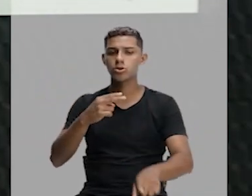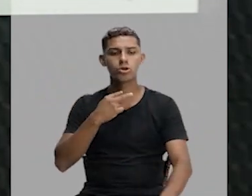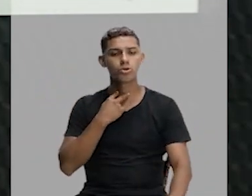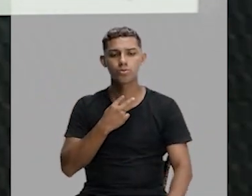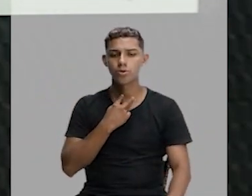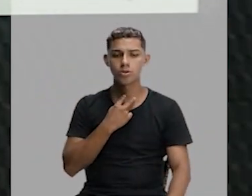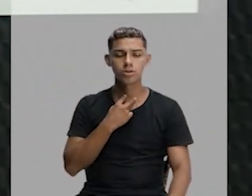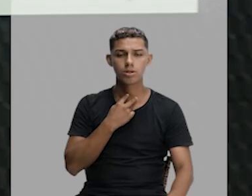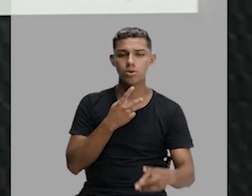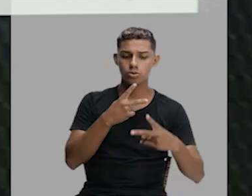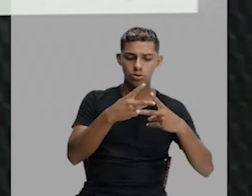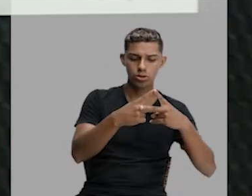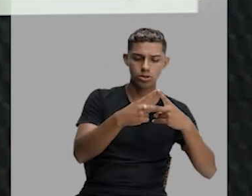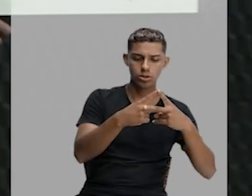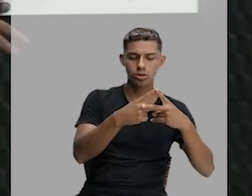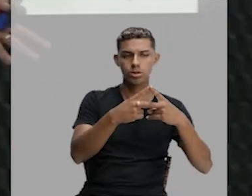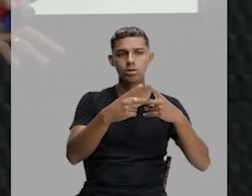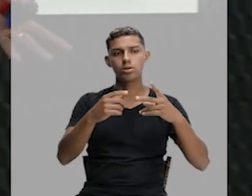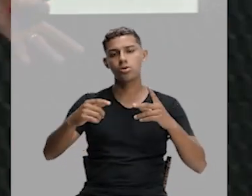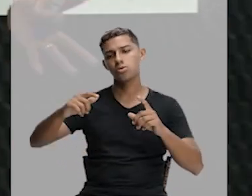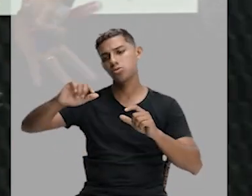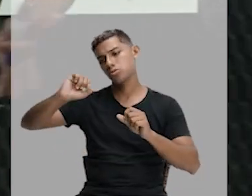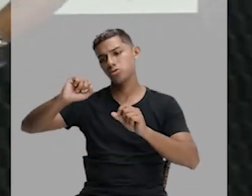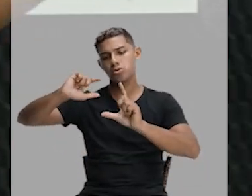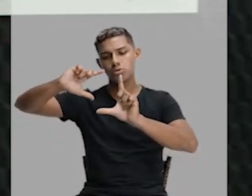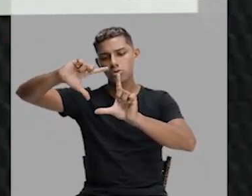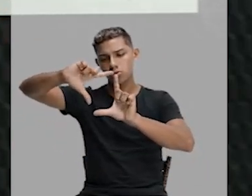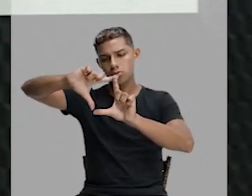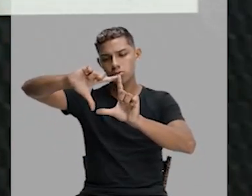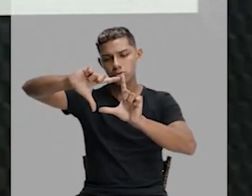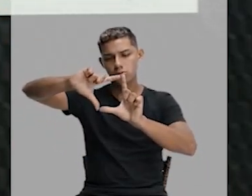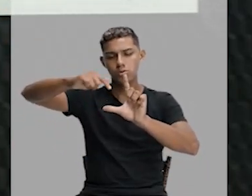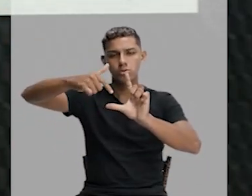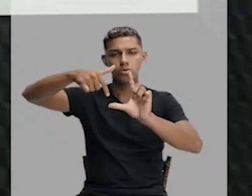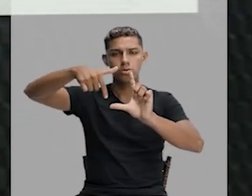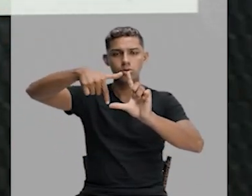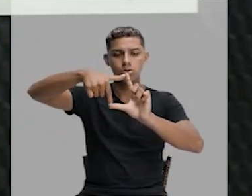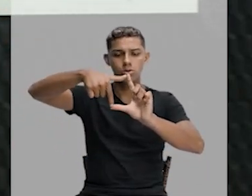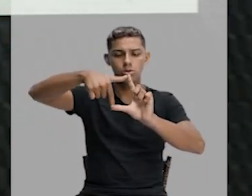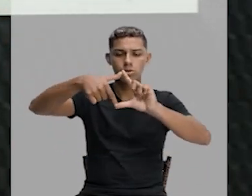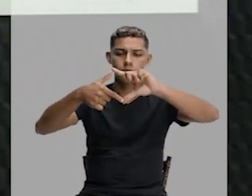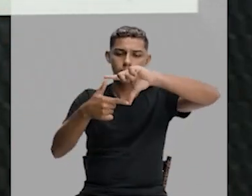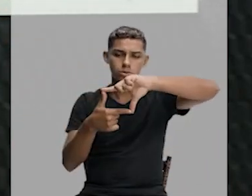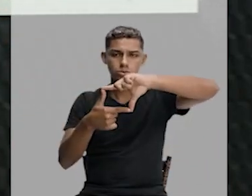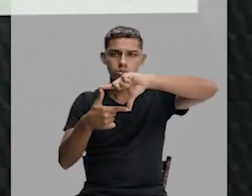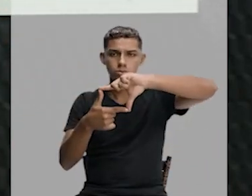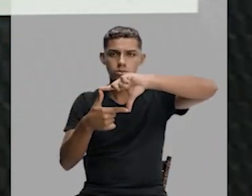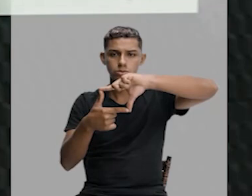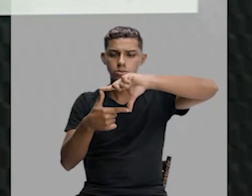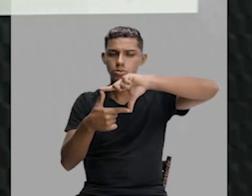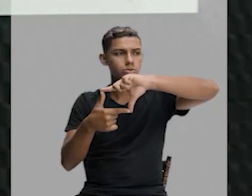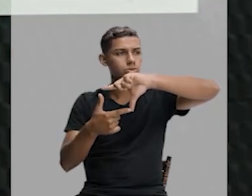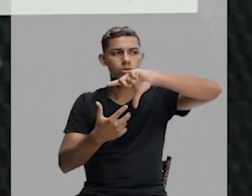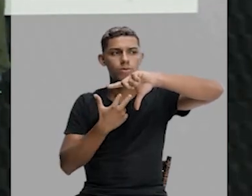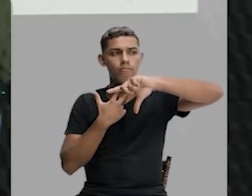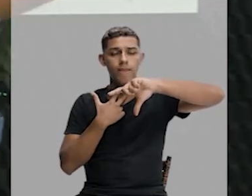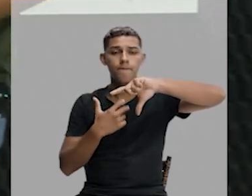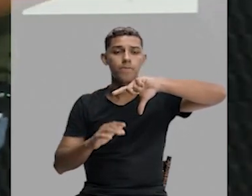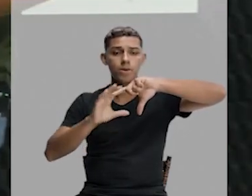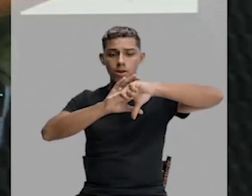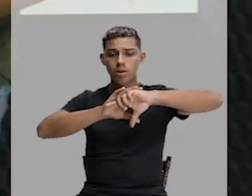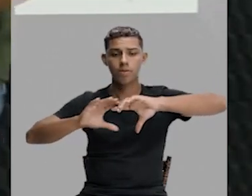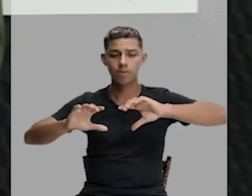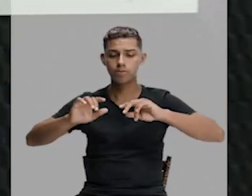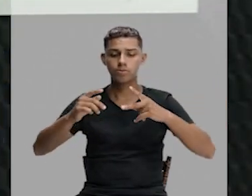um quadrado. Aí eu não vou formar prisma. Tá? Então esses dois elementos aqui são as bases, uma base inferior e uma